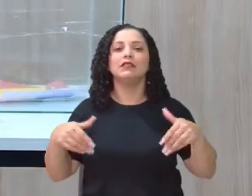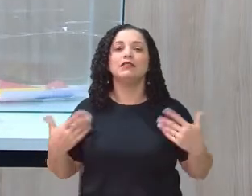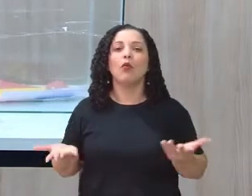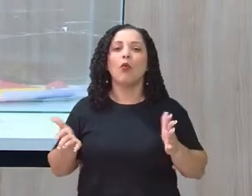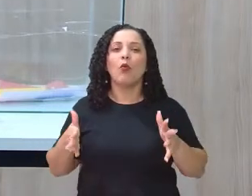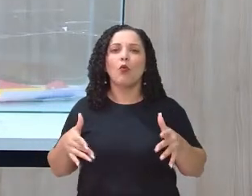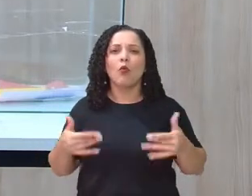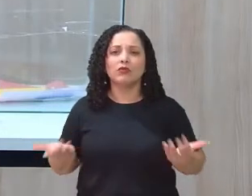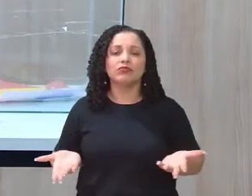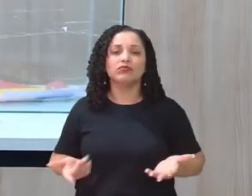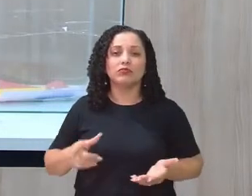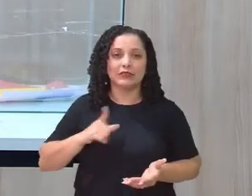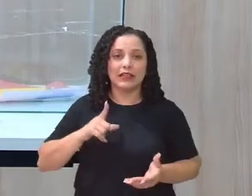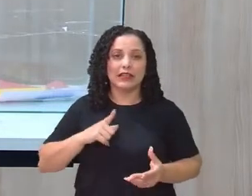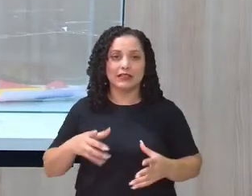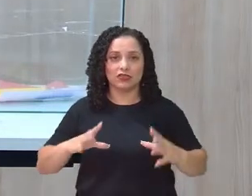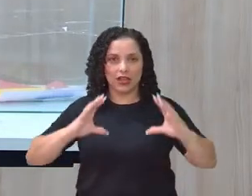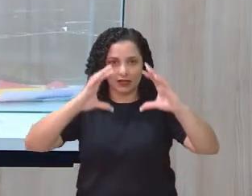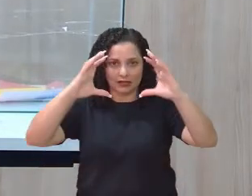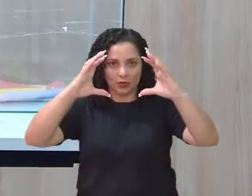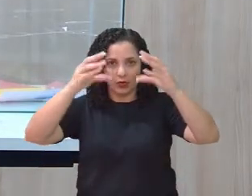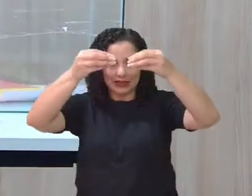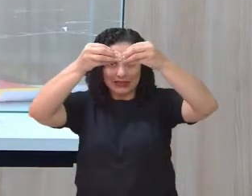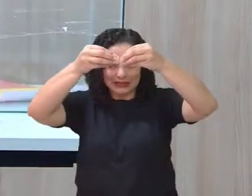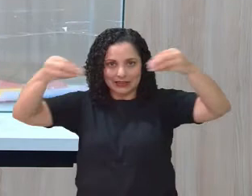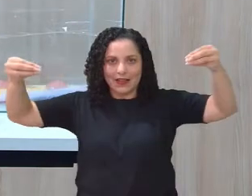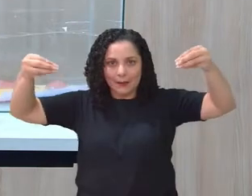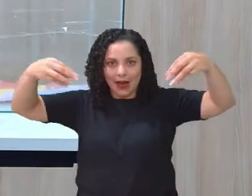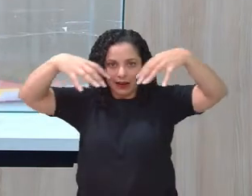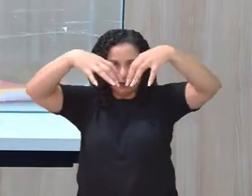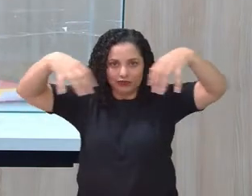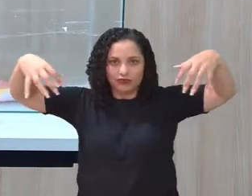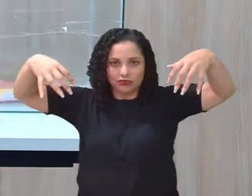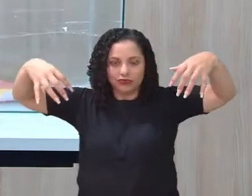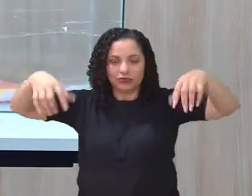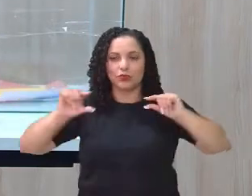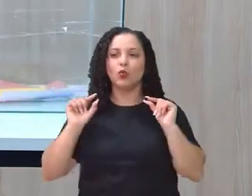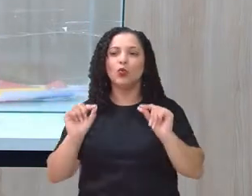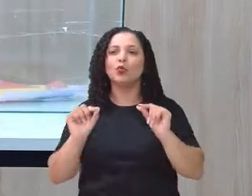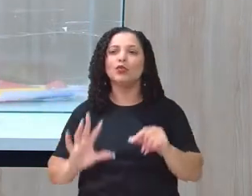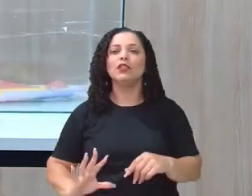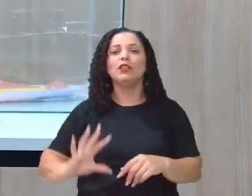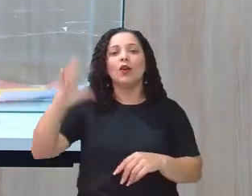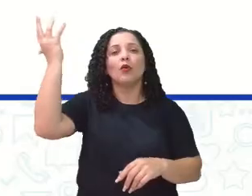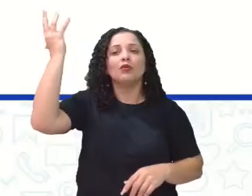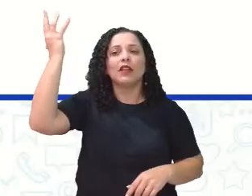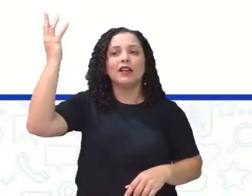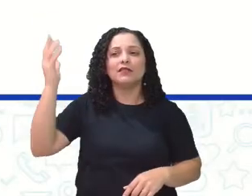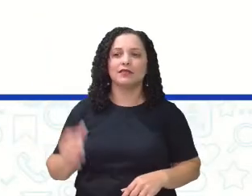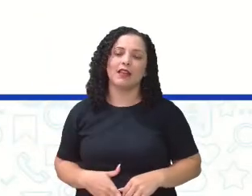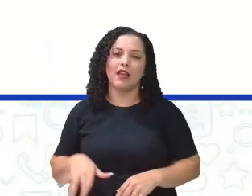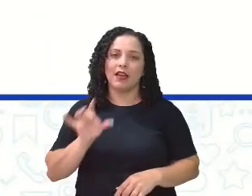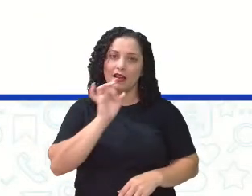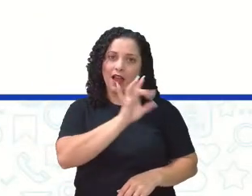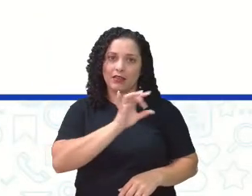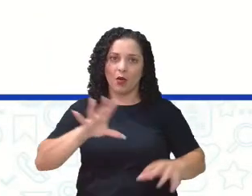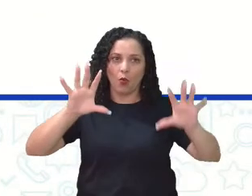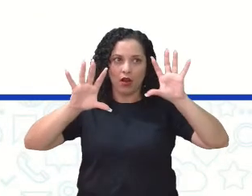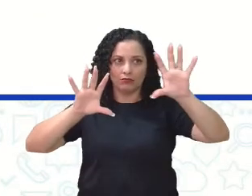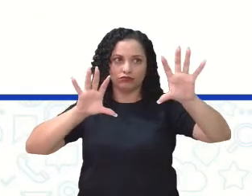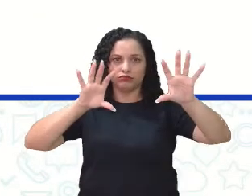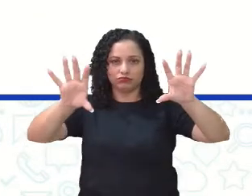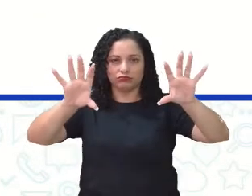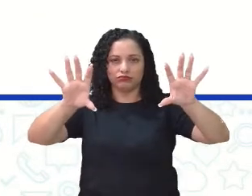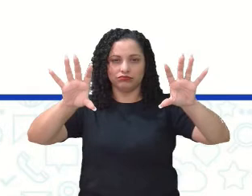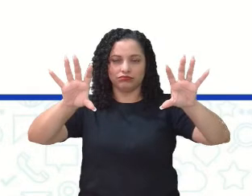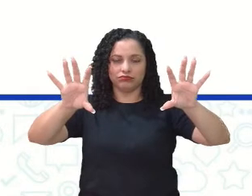aí essa circunferência em 2 pedaços iguais, o que é que a gente tem? A gente tem que cada figura dessa, certo?